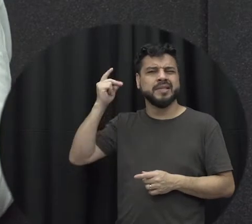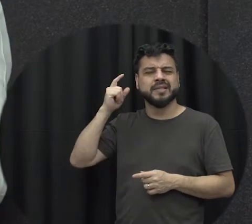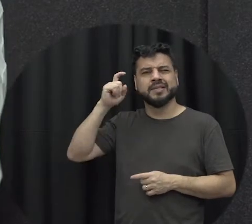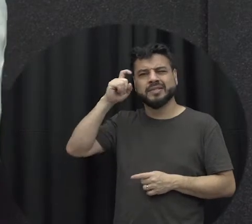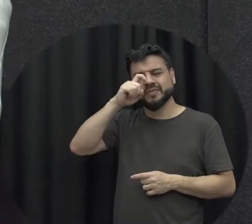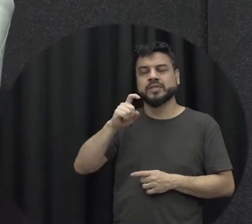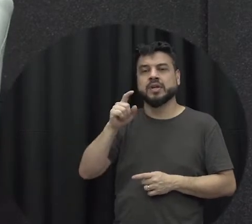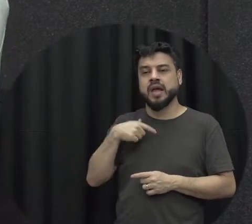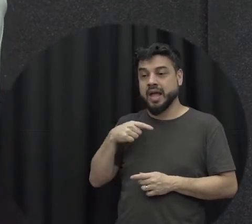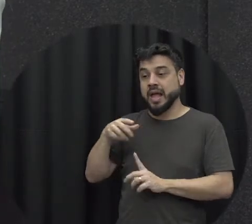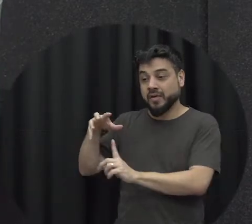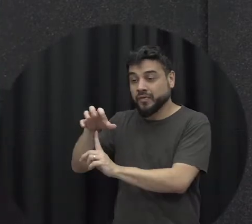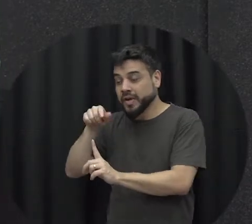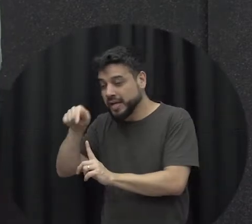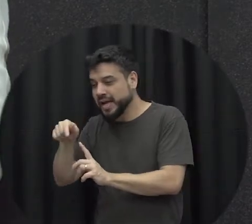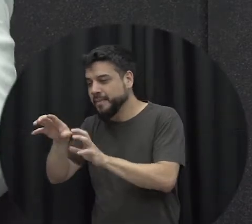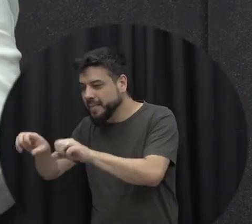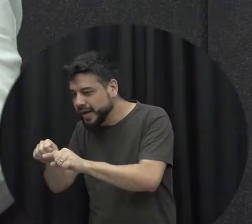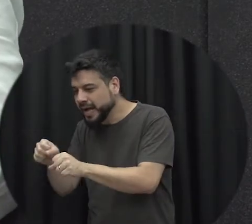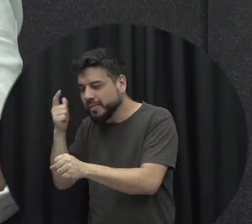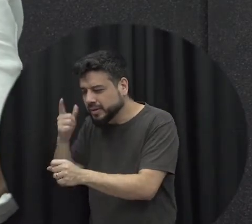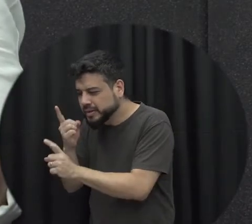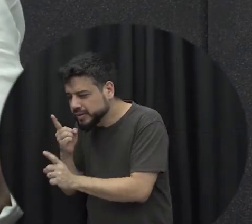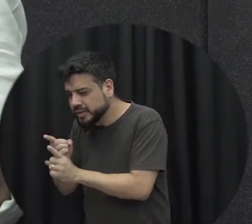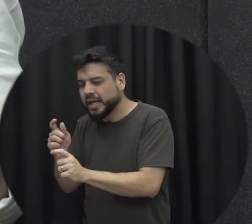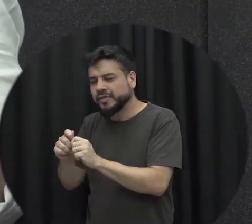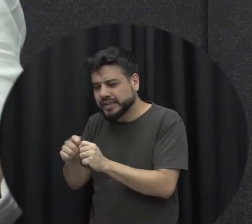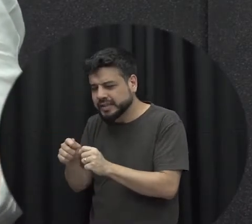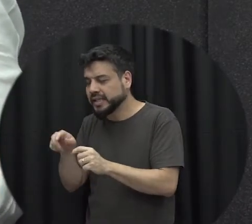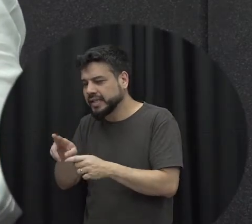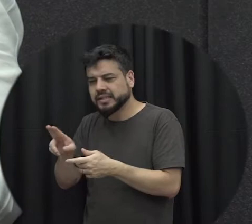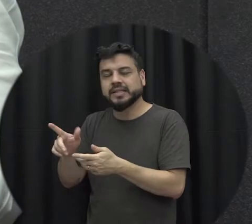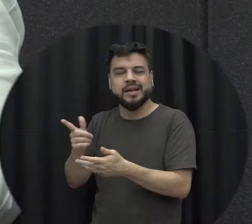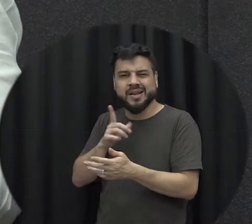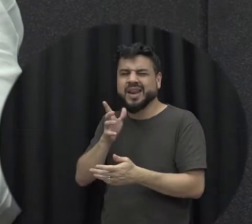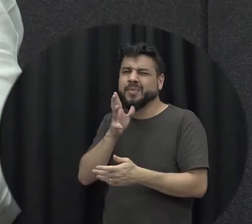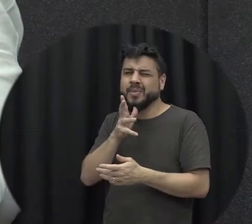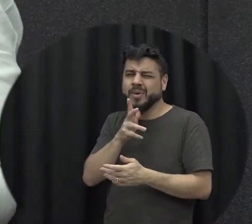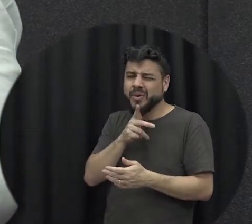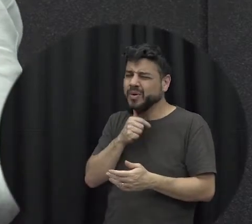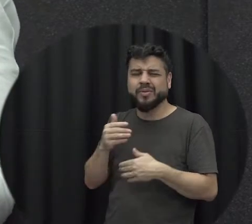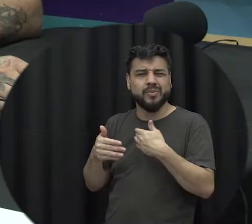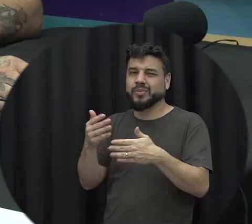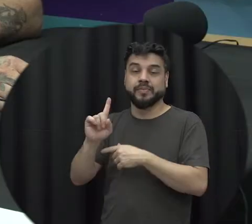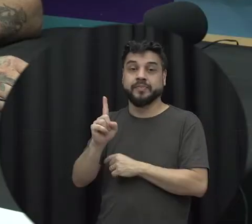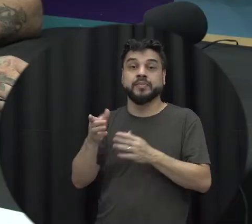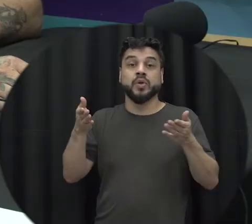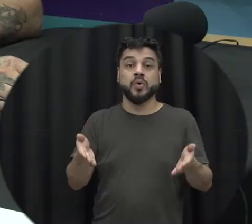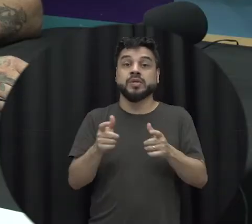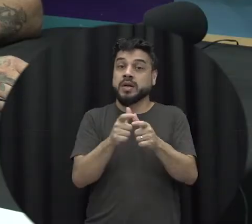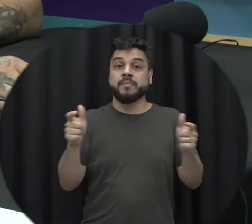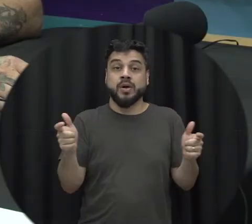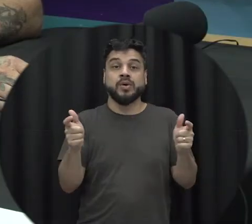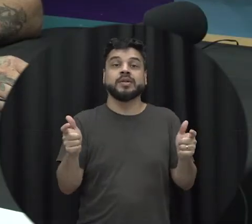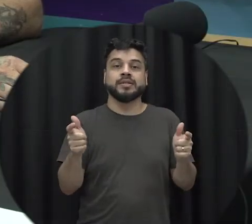o fungo X e biorremediar. A gente viu que a gente não caminhava. Não tinha muito sucesso nos tratamentos. Hoje a maioria